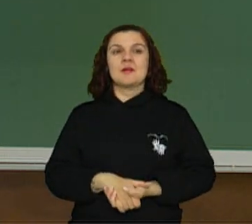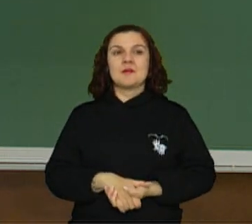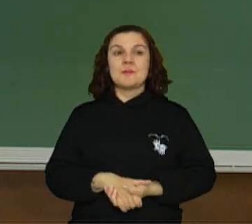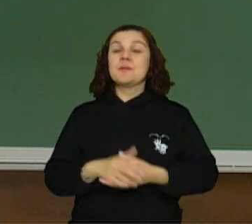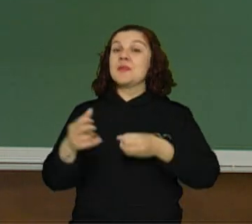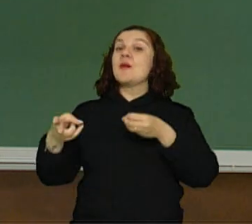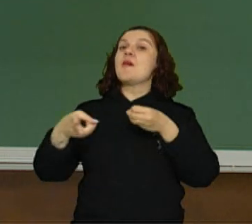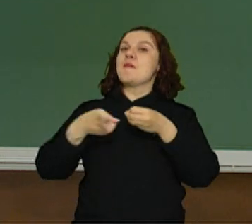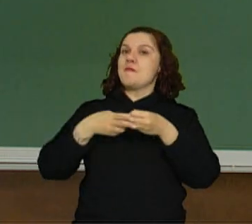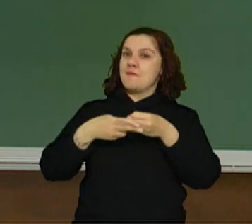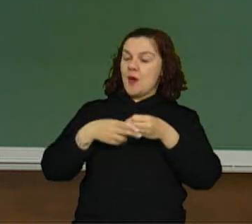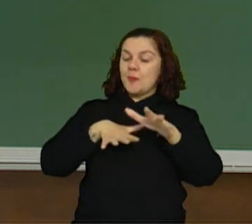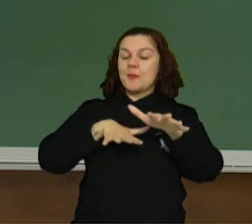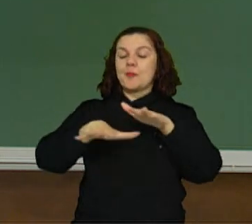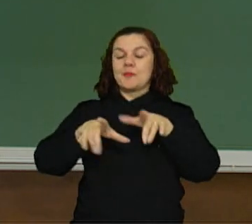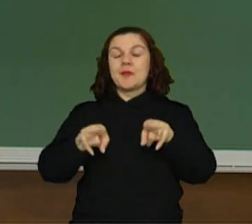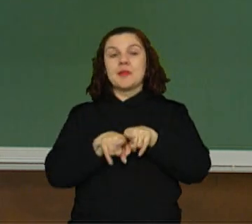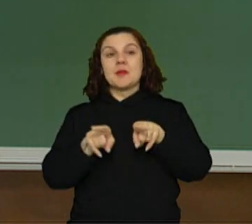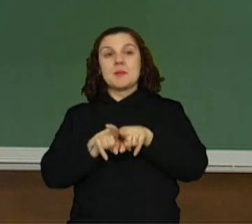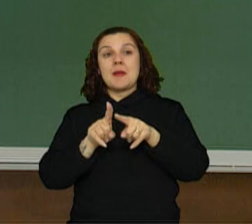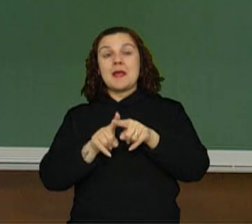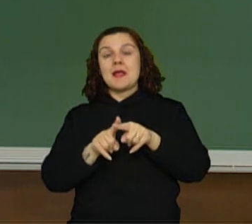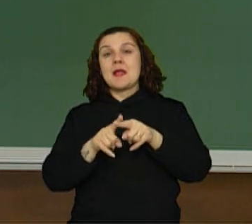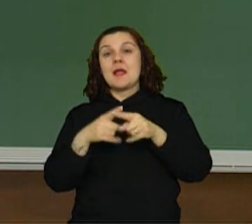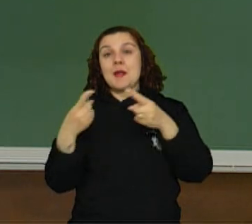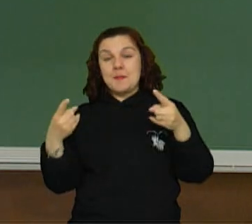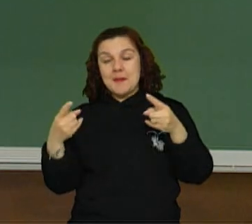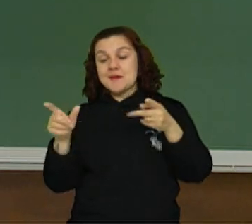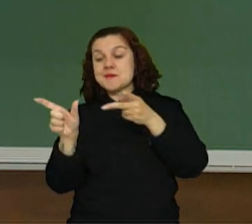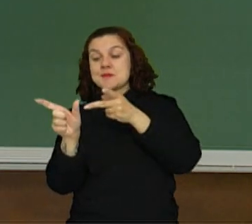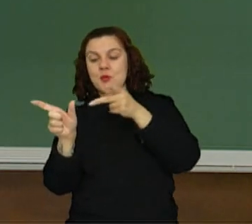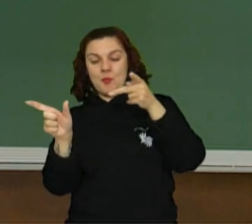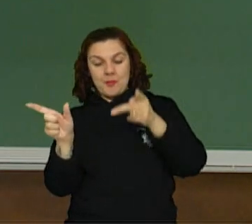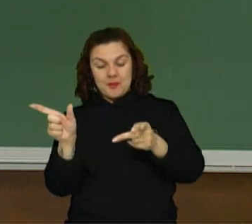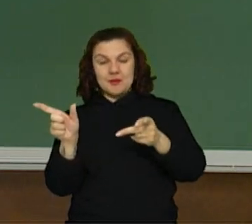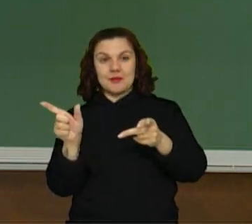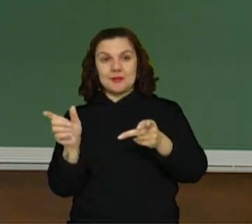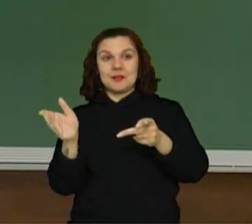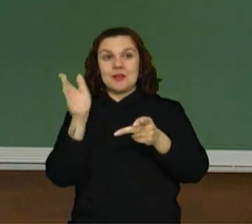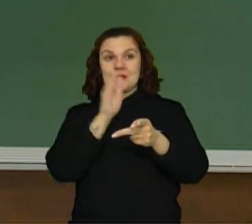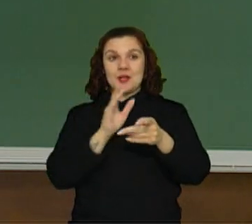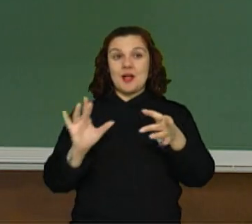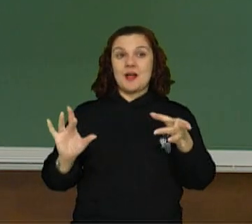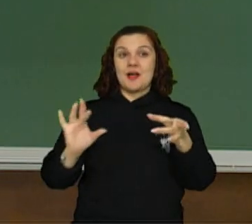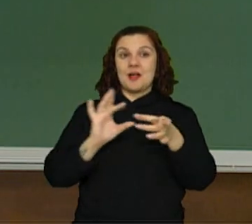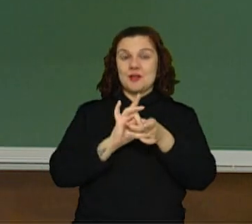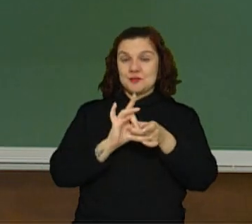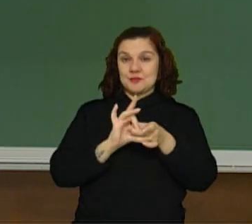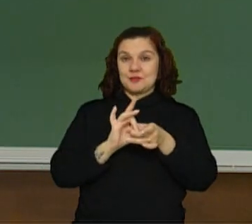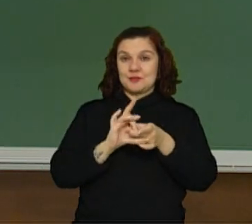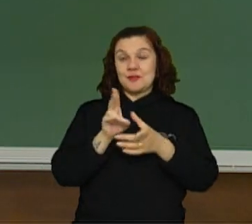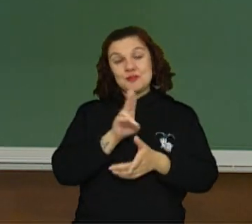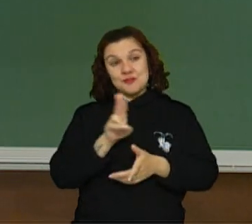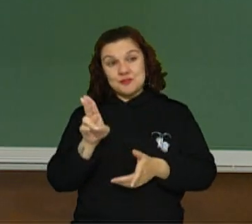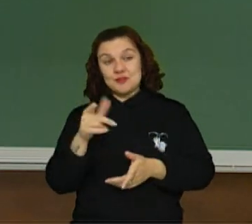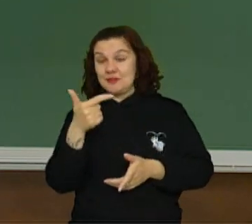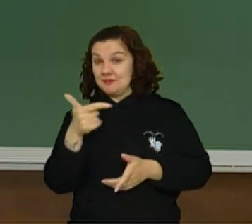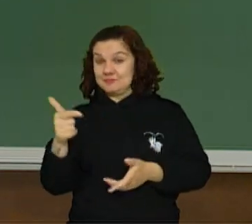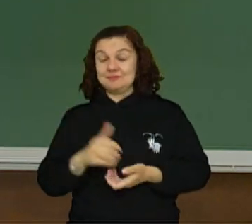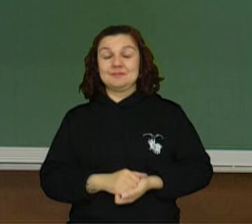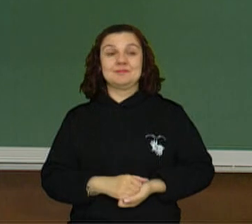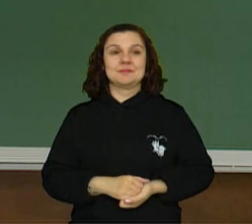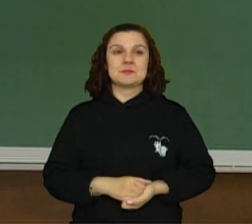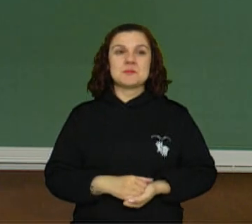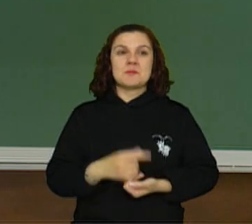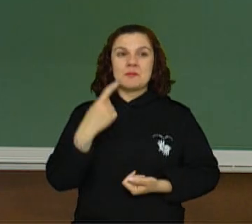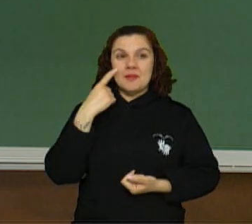de ação também. Só que ele vai ter o predicativo que aquele nominal tinha, que o verbal não tem.